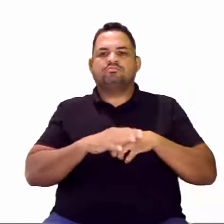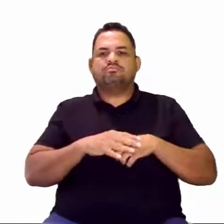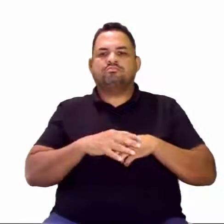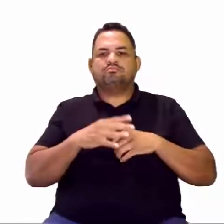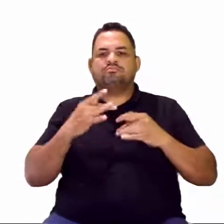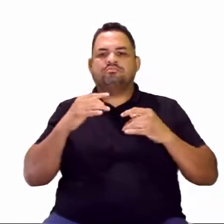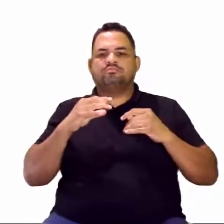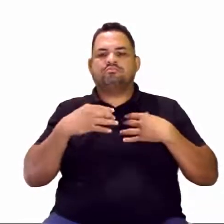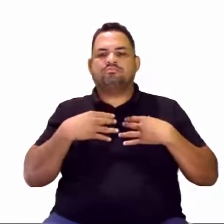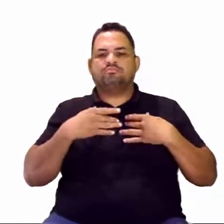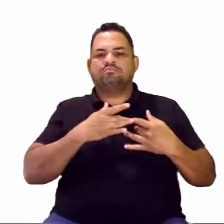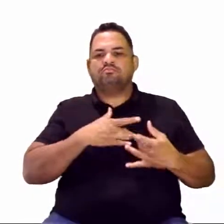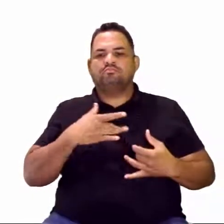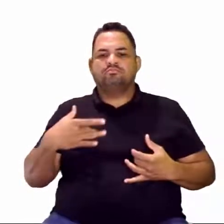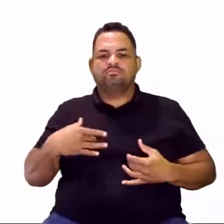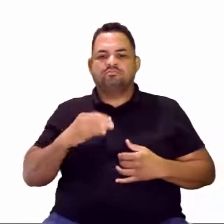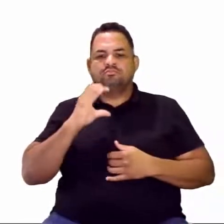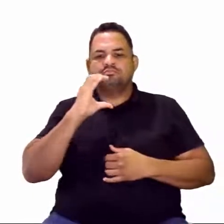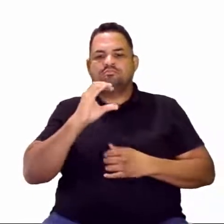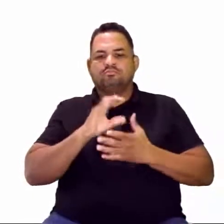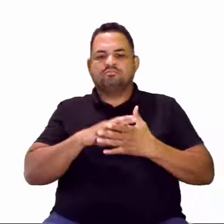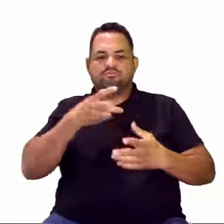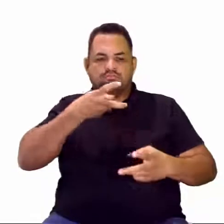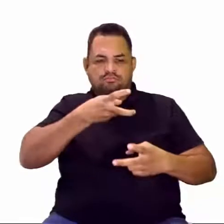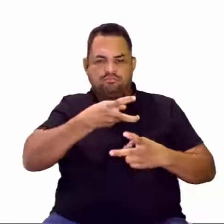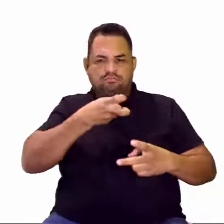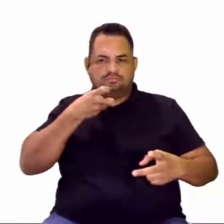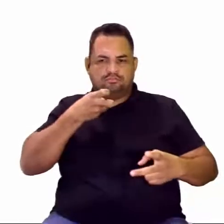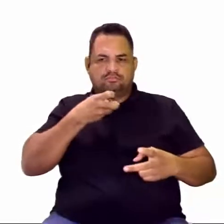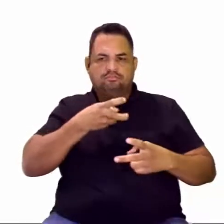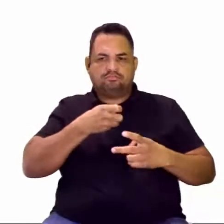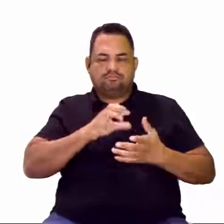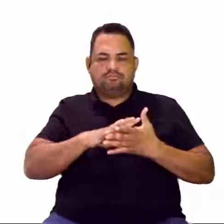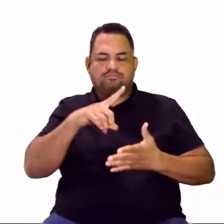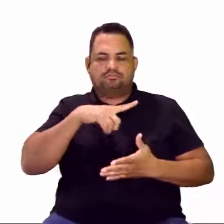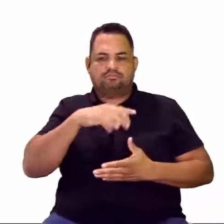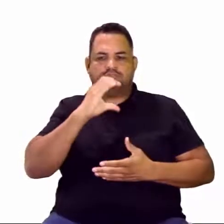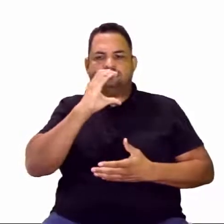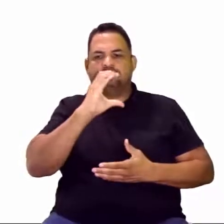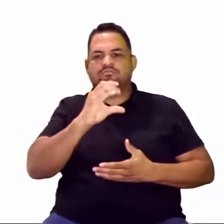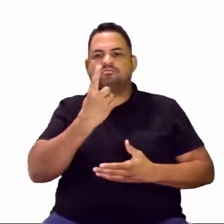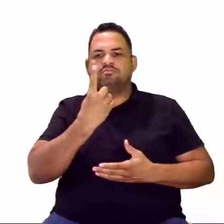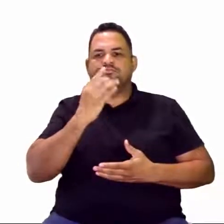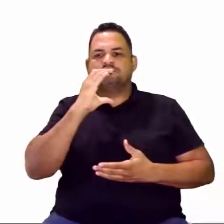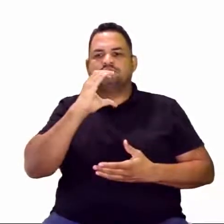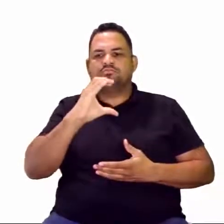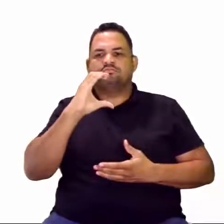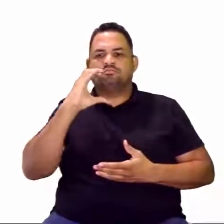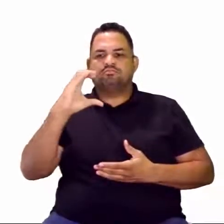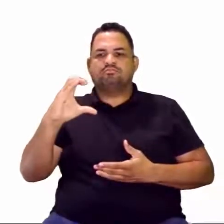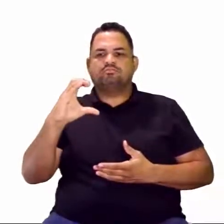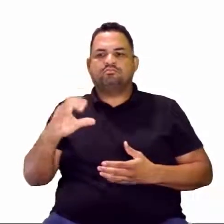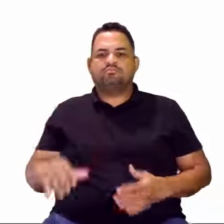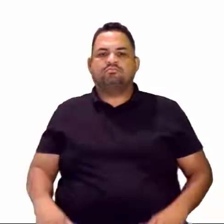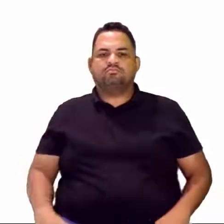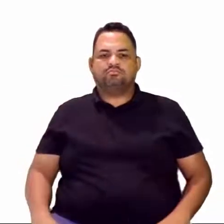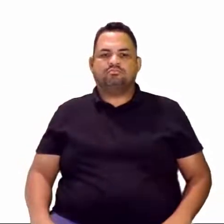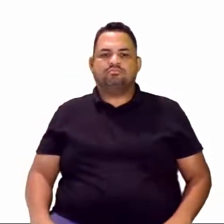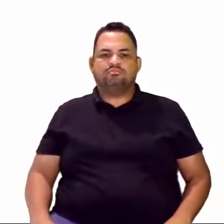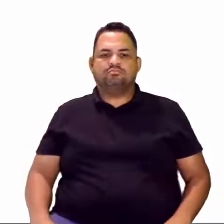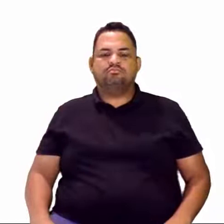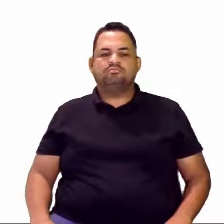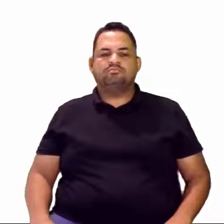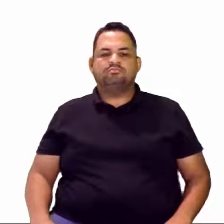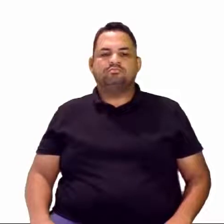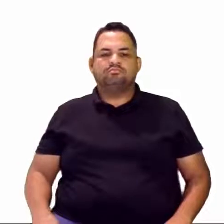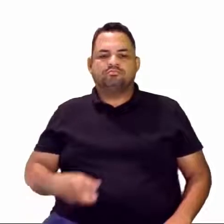na seringa tem cc. O que significa 1 cc? Quando eu explico 1